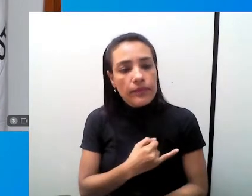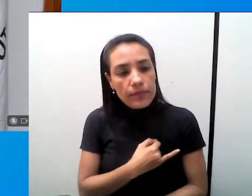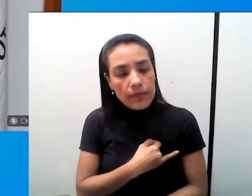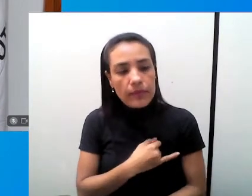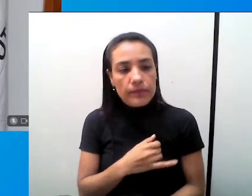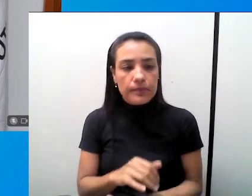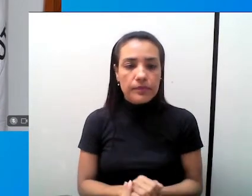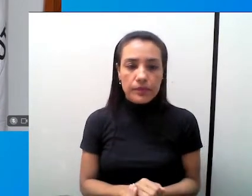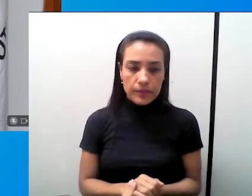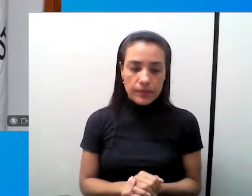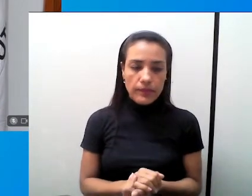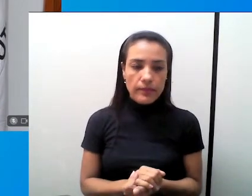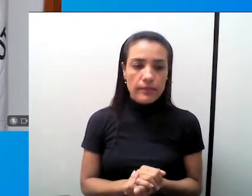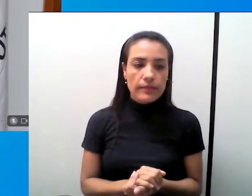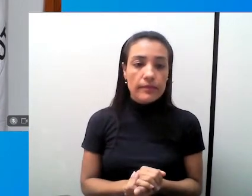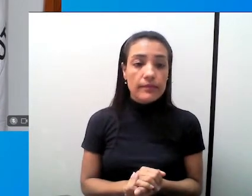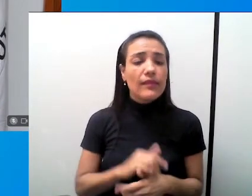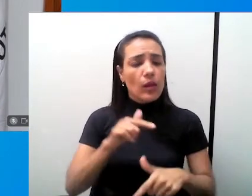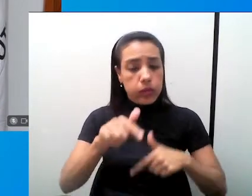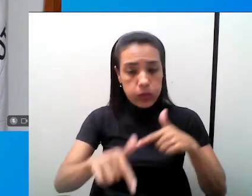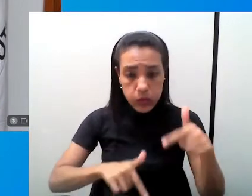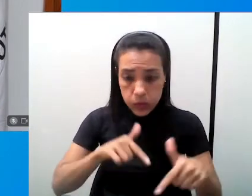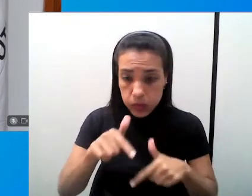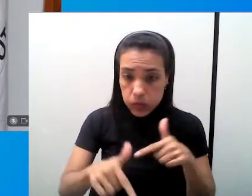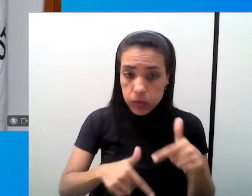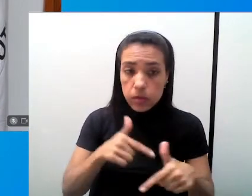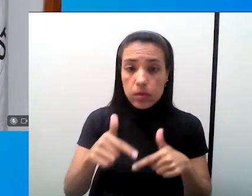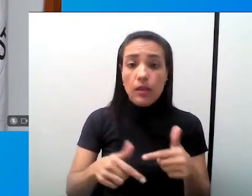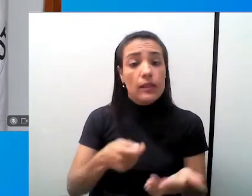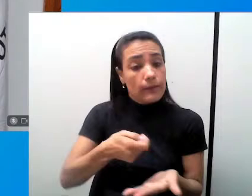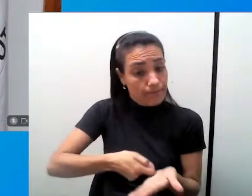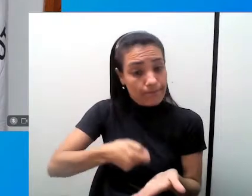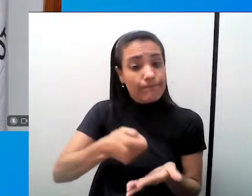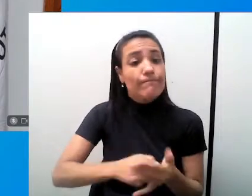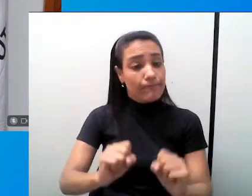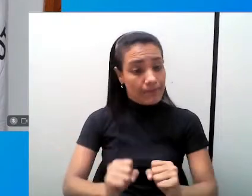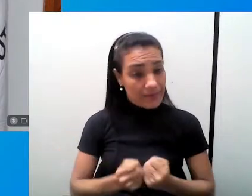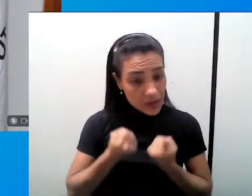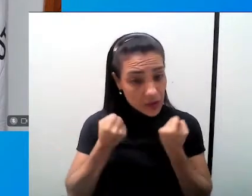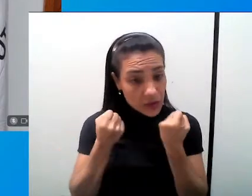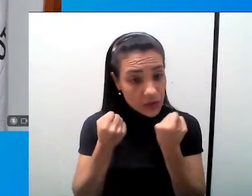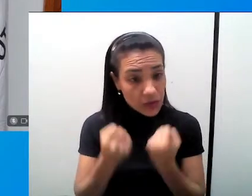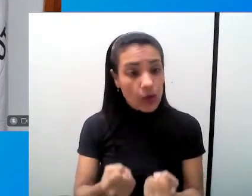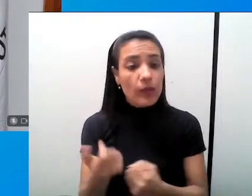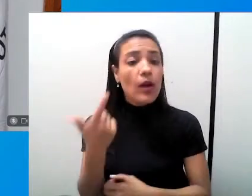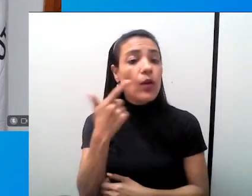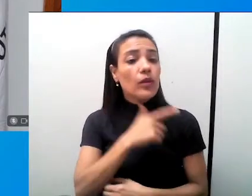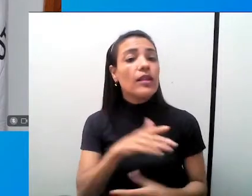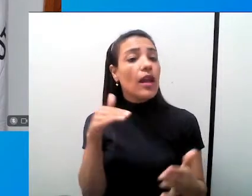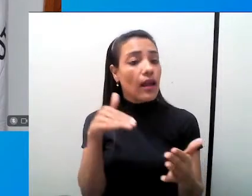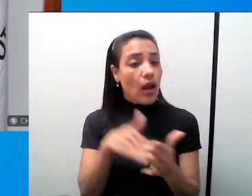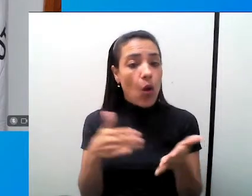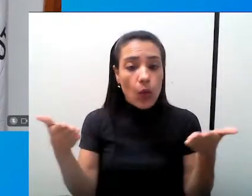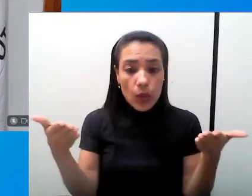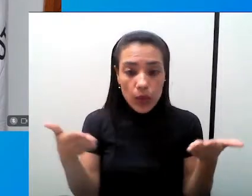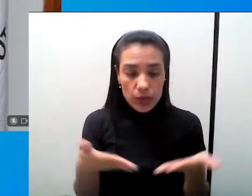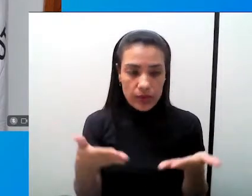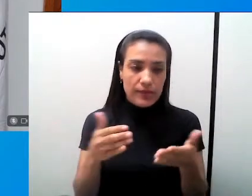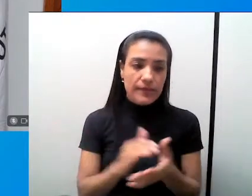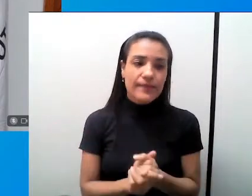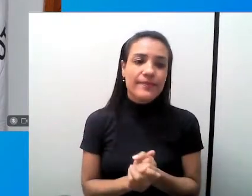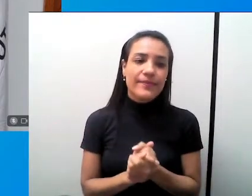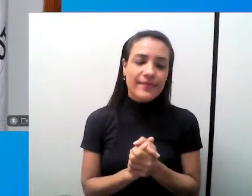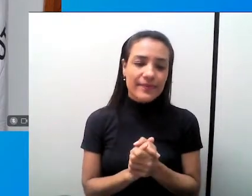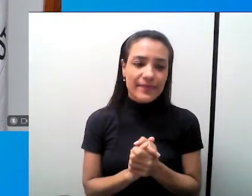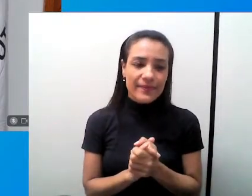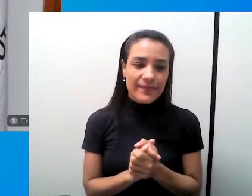PROIMP, que trabalharam duro para que a gente chegasse até aqui, tá bom? No mais, é isso.